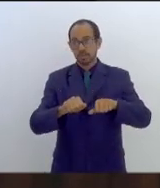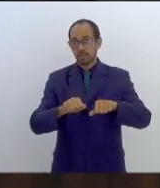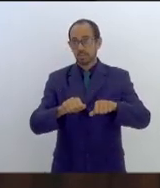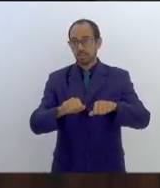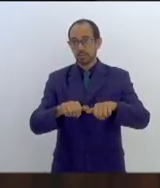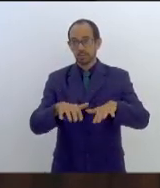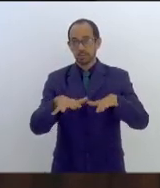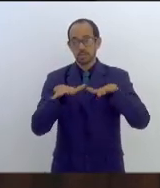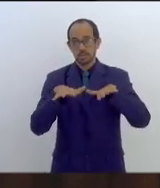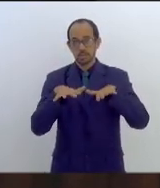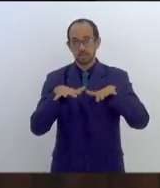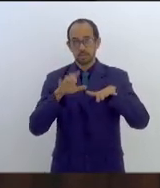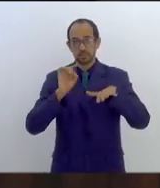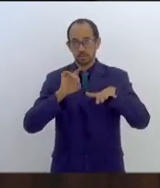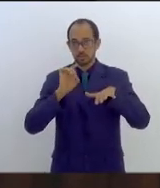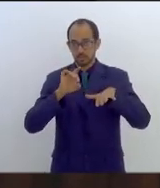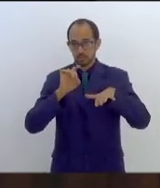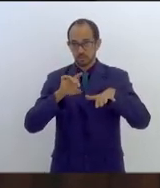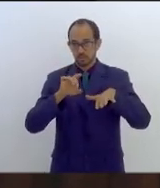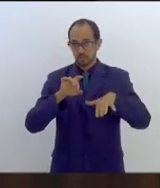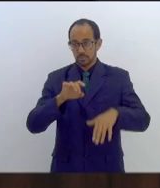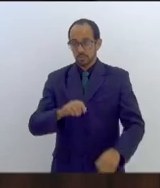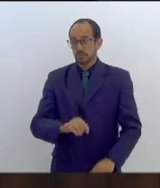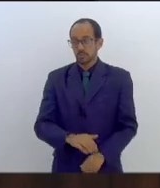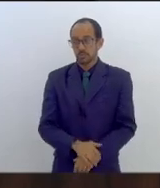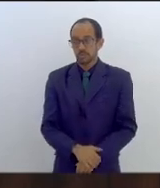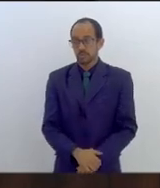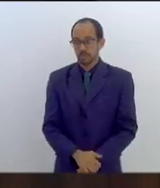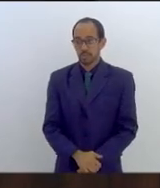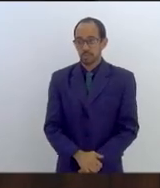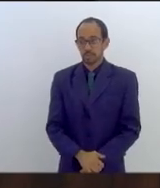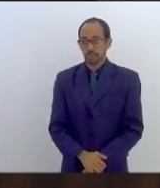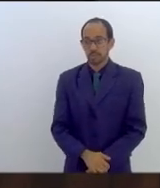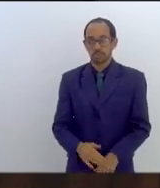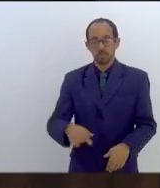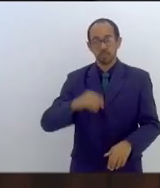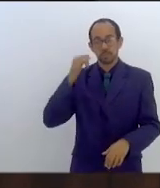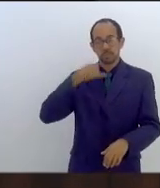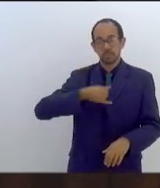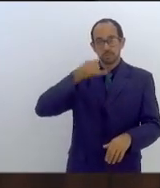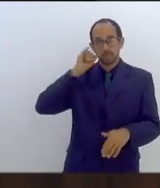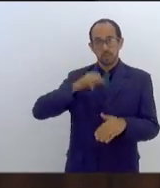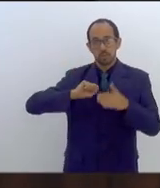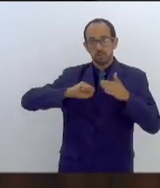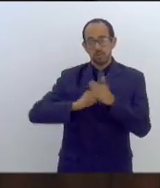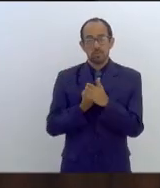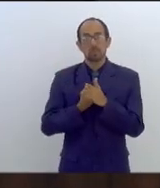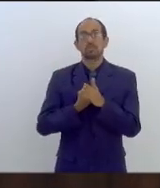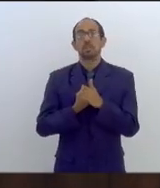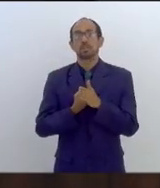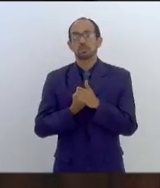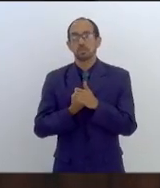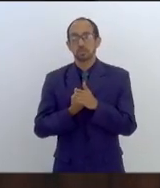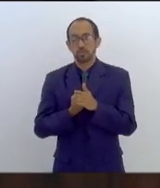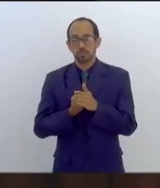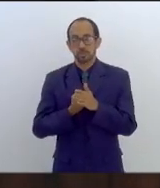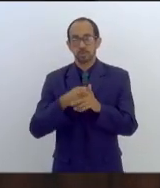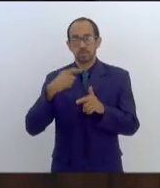extraordinárias e tudo o mais para que a gente possa enfrentar o veto antes do orçamento na próxima